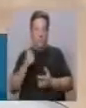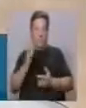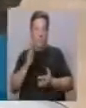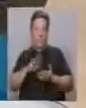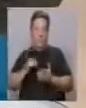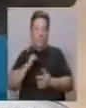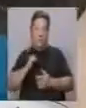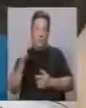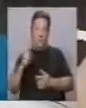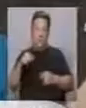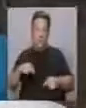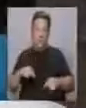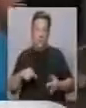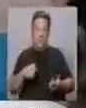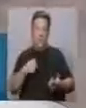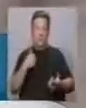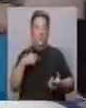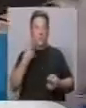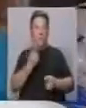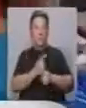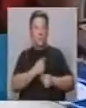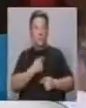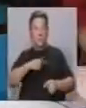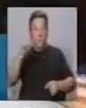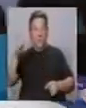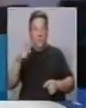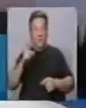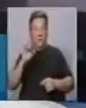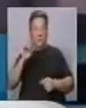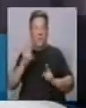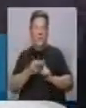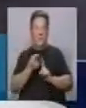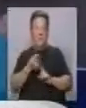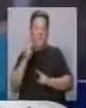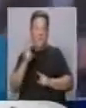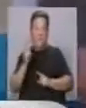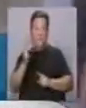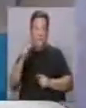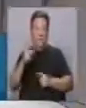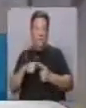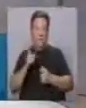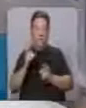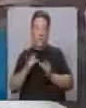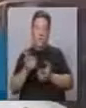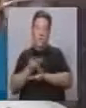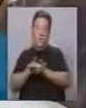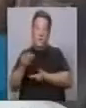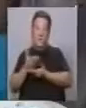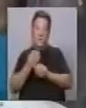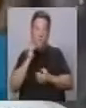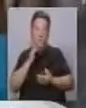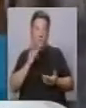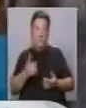espanhola hoje e estaremos nós lá na altura da feira de Vigo para este intercâmbio que é muito importante.